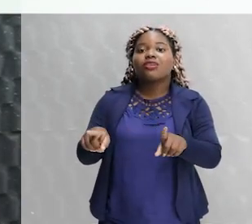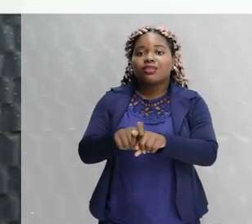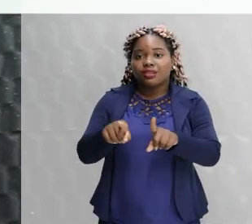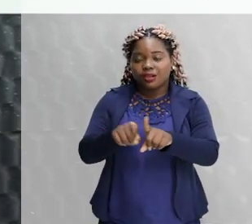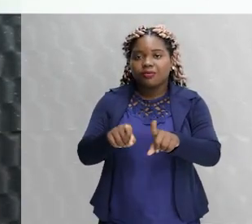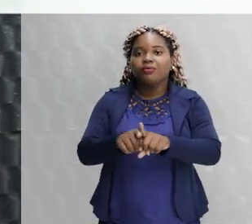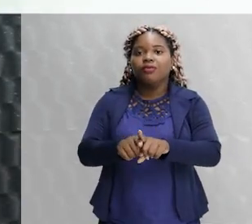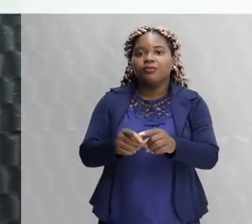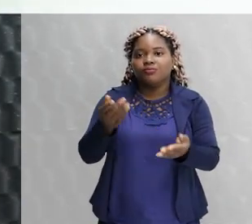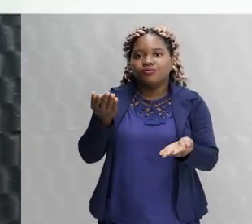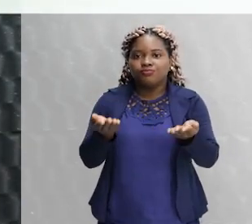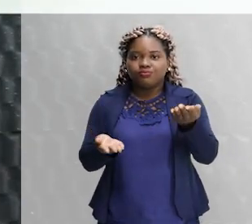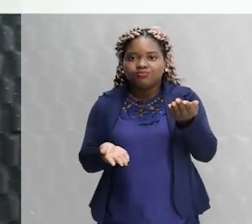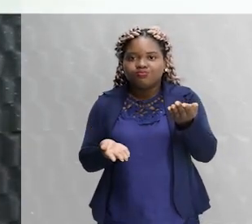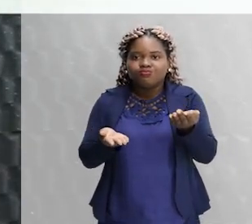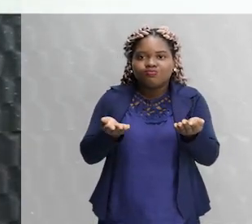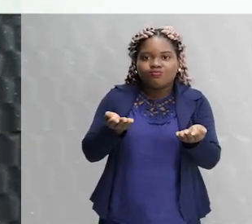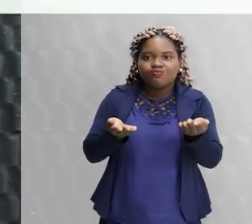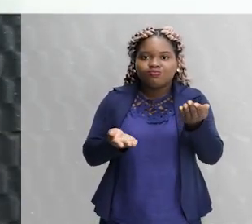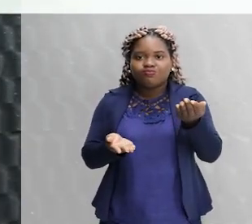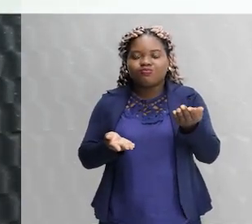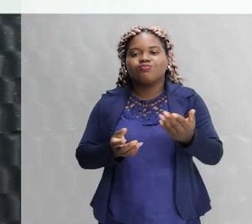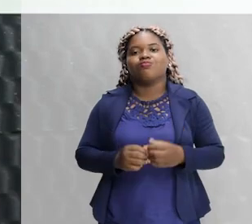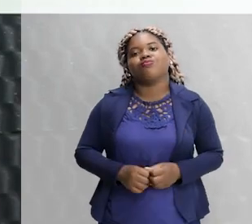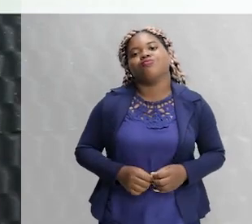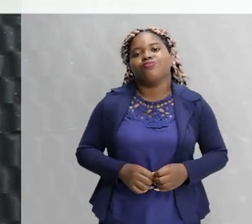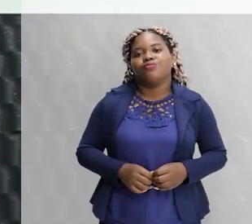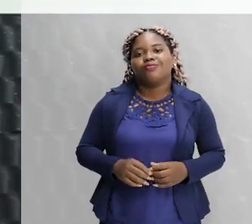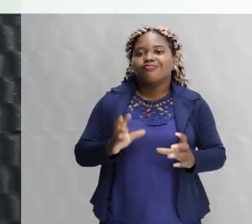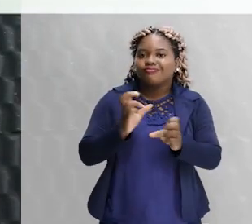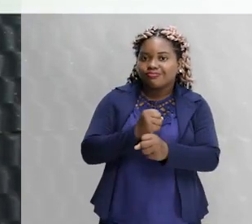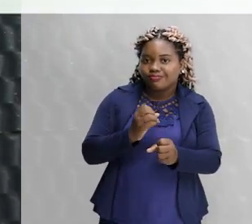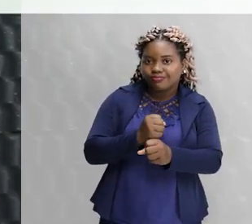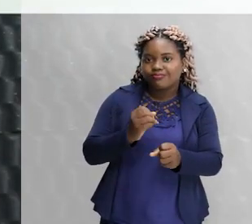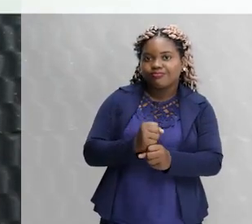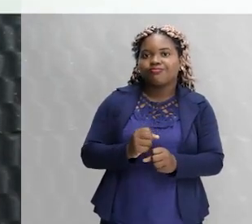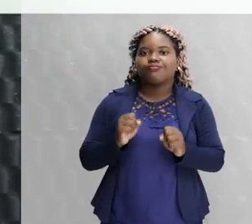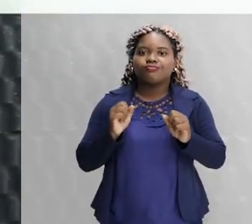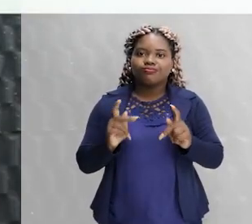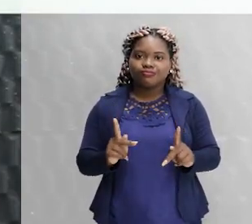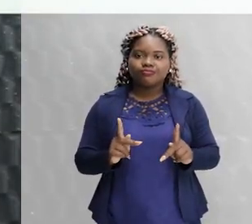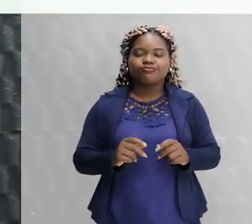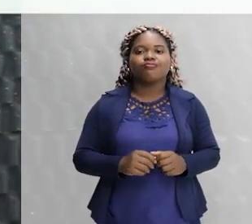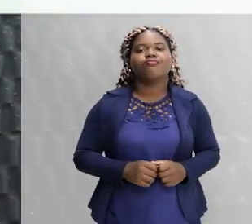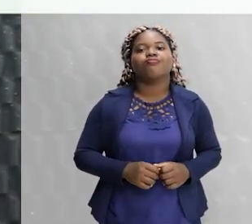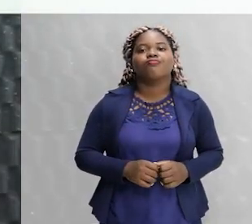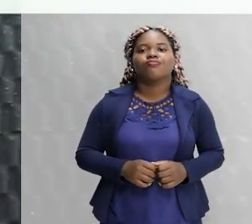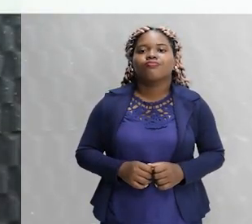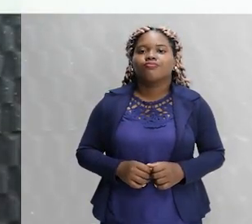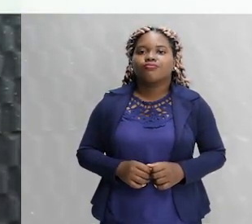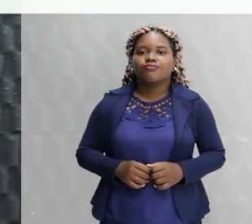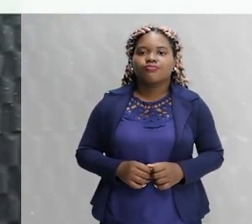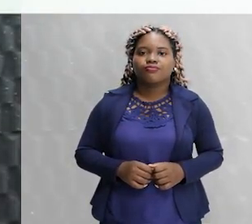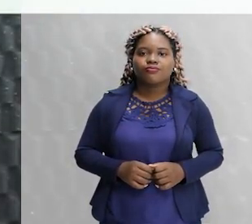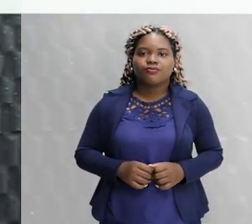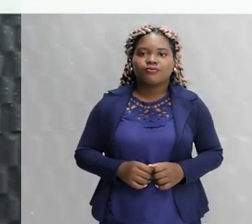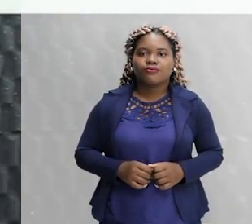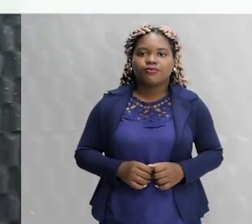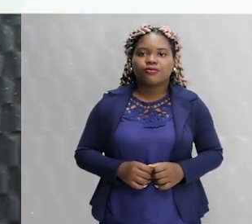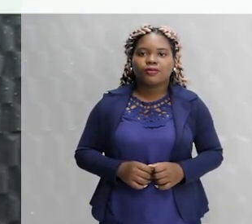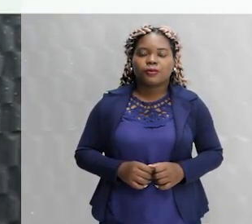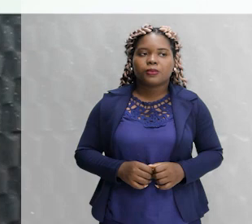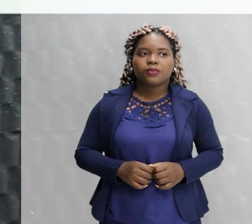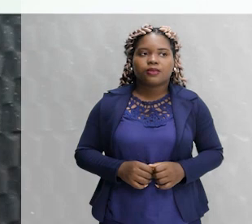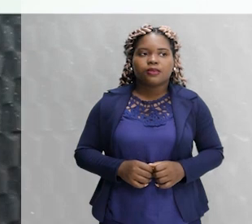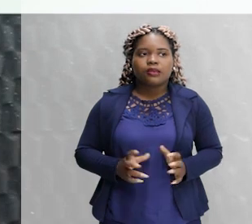pesos. Tá? Bom, a gente tem tudo aí para poder calcular a média ponderada. Vamos saber como é que foi a nota de Pedro. Então, a média